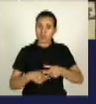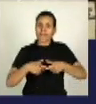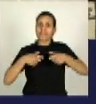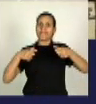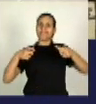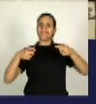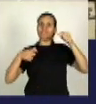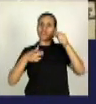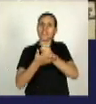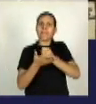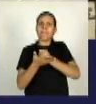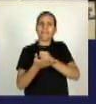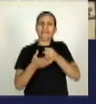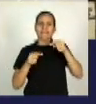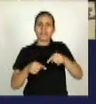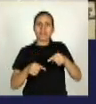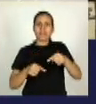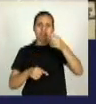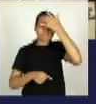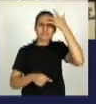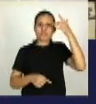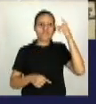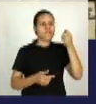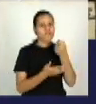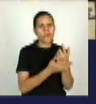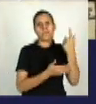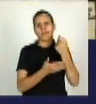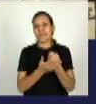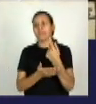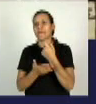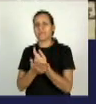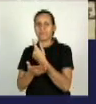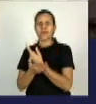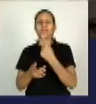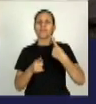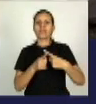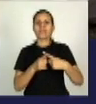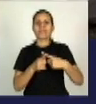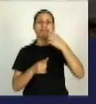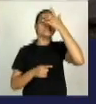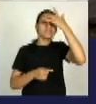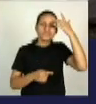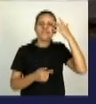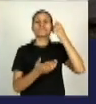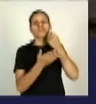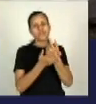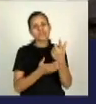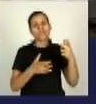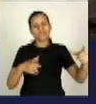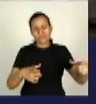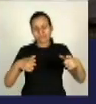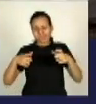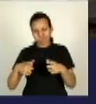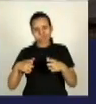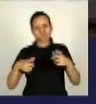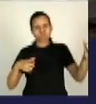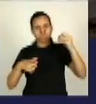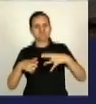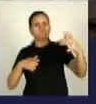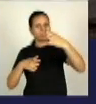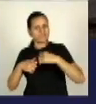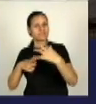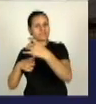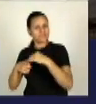por que a gente tem um número grande de resíduos na população é porque também a população normalmente costuma ter em casa uma farmacinha